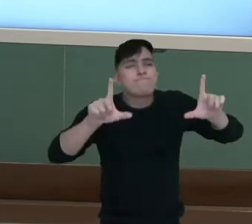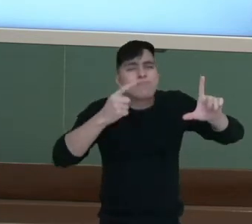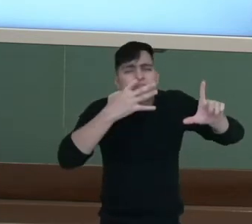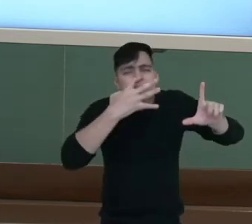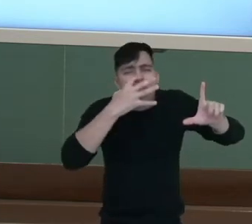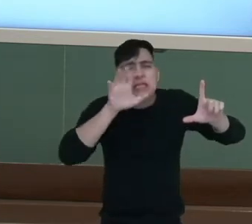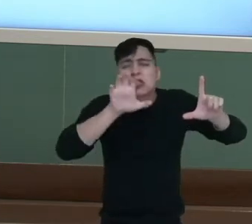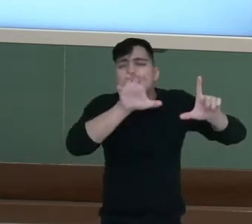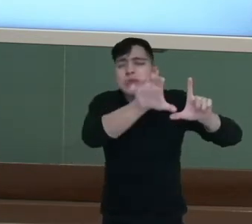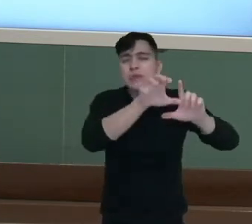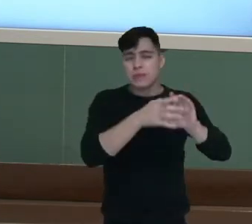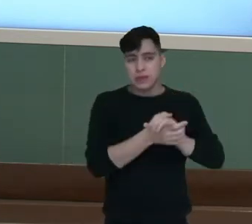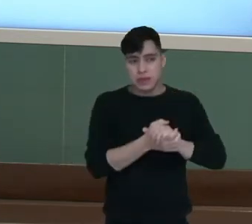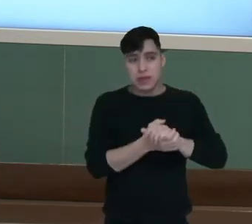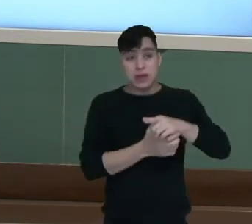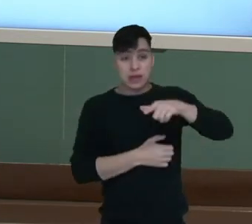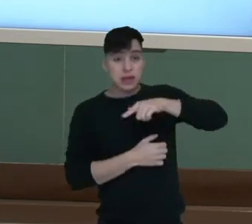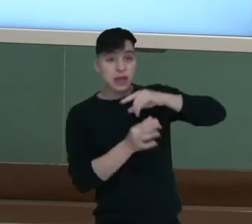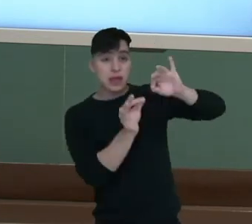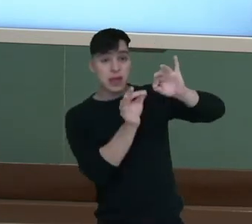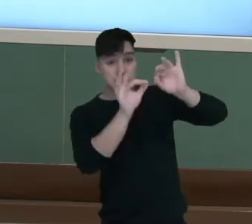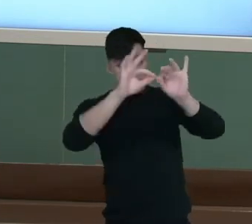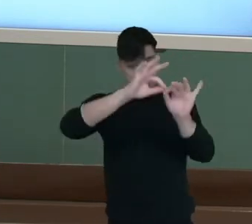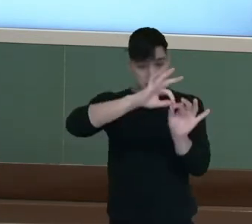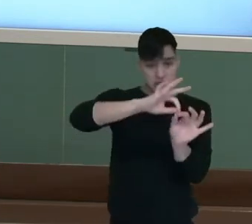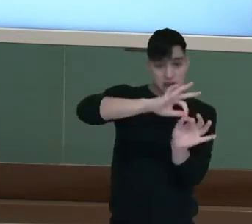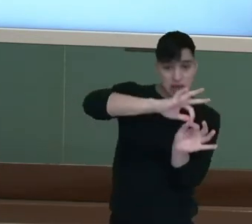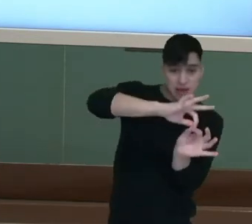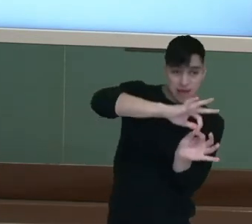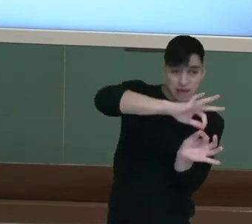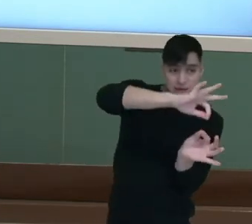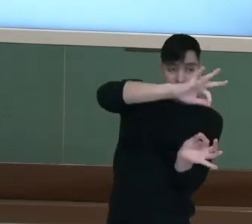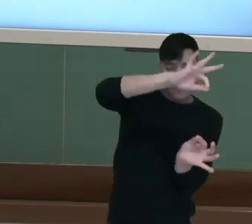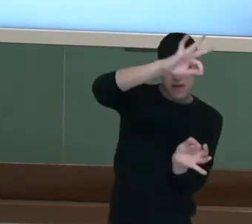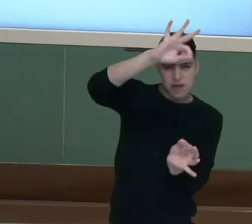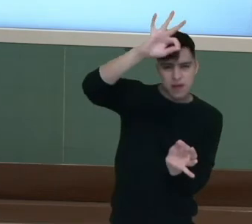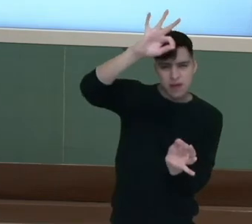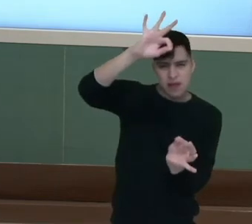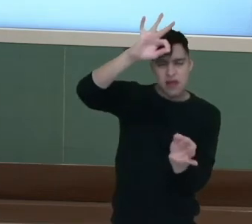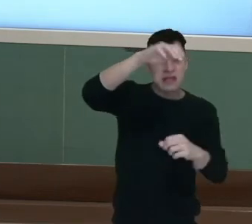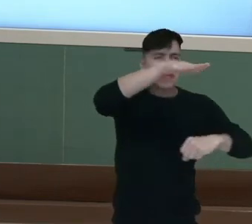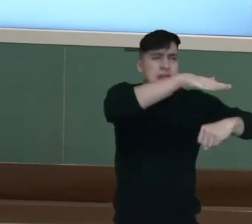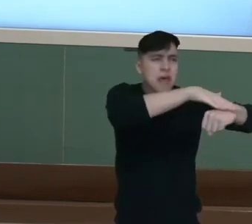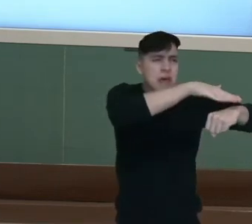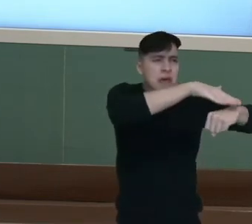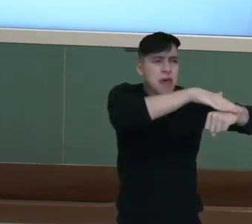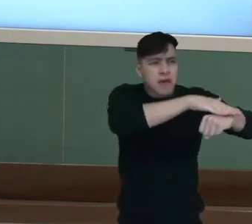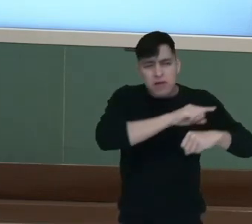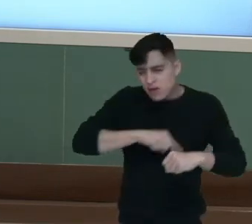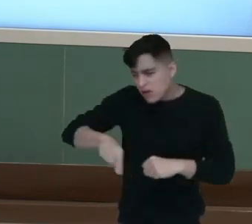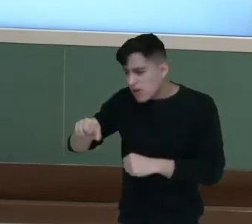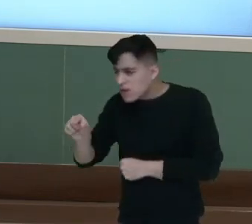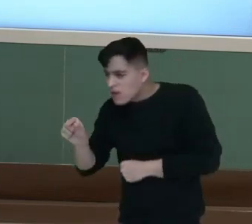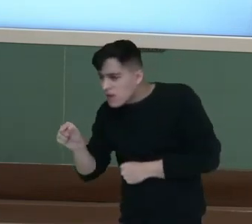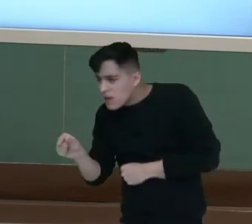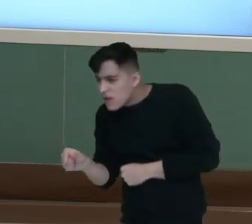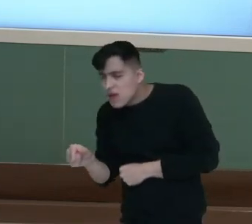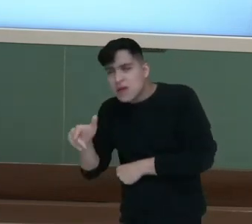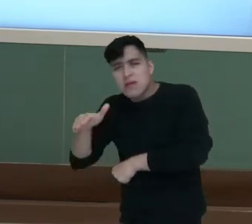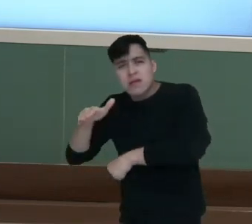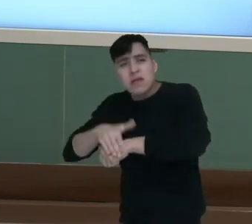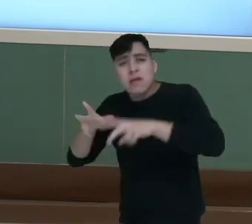tem aqui um comprimento maior e demora o mesmo tempo comparado com este, a velocidade tem que ser